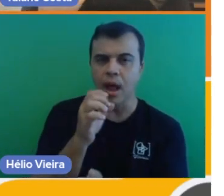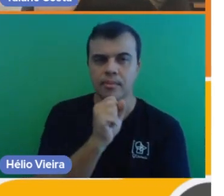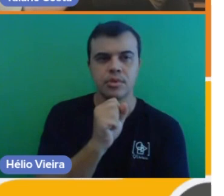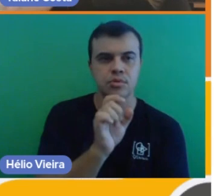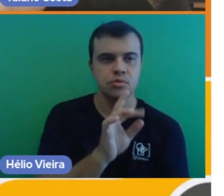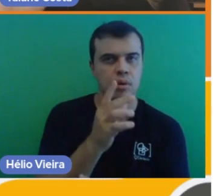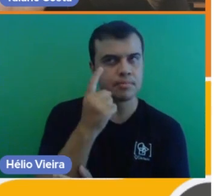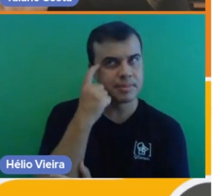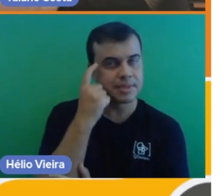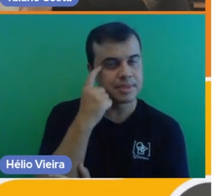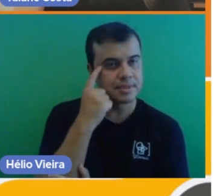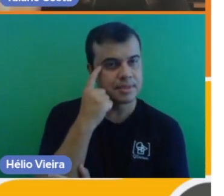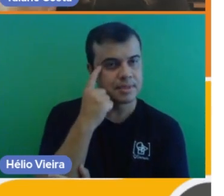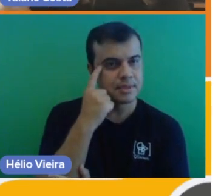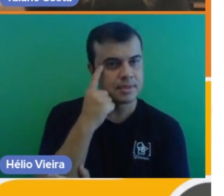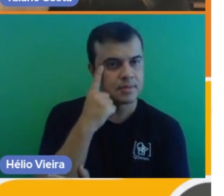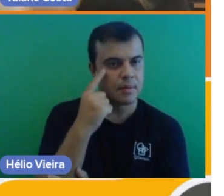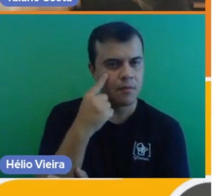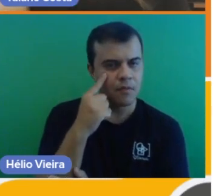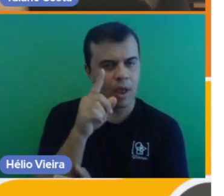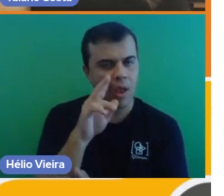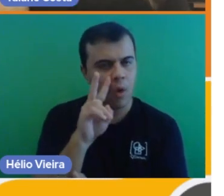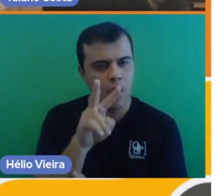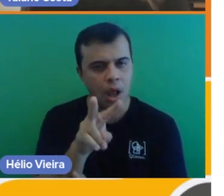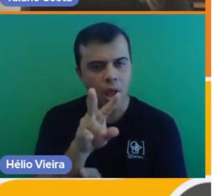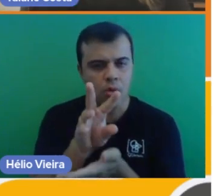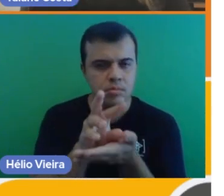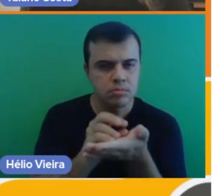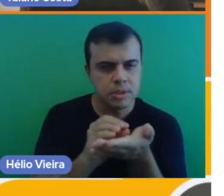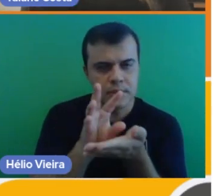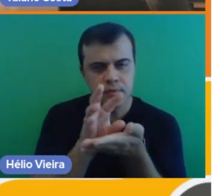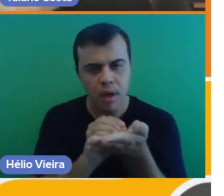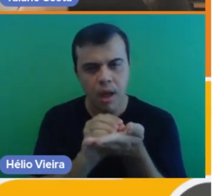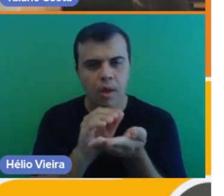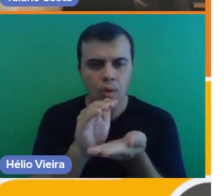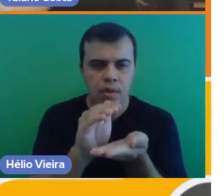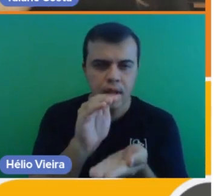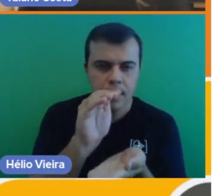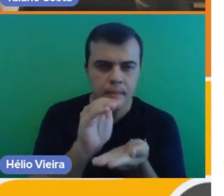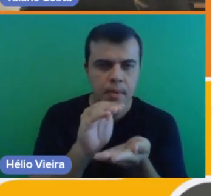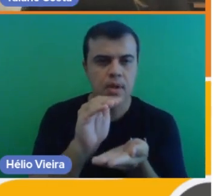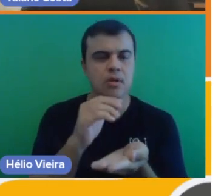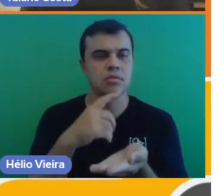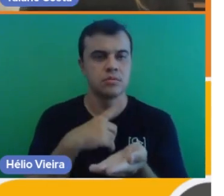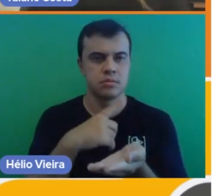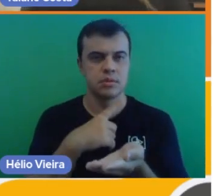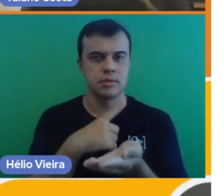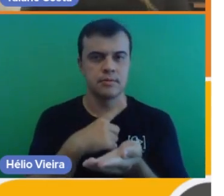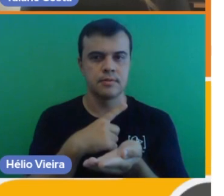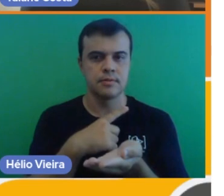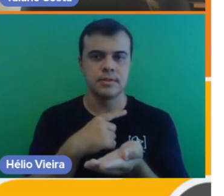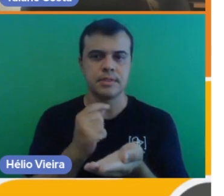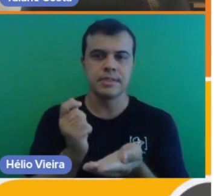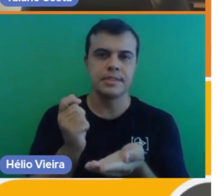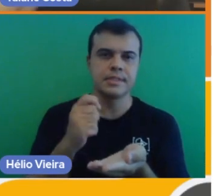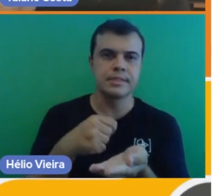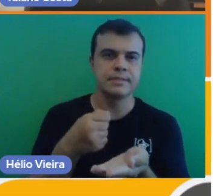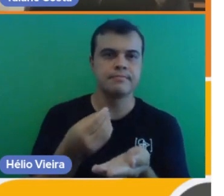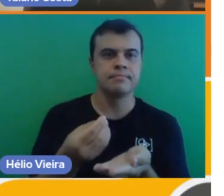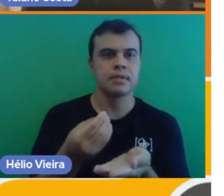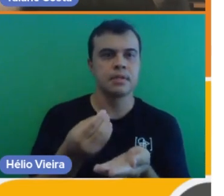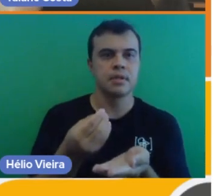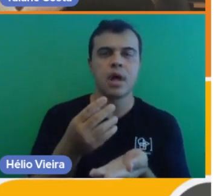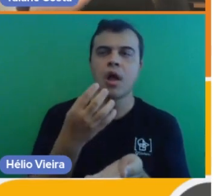que ela imagina. Mas pedir para observar o tamanho, observar